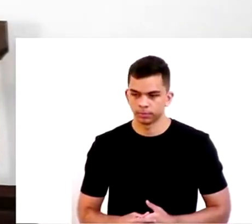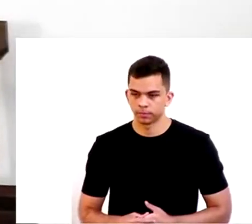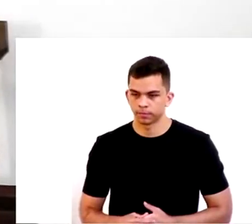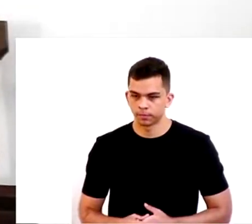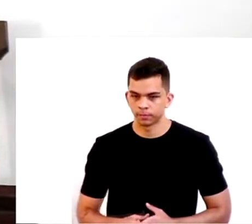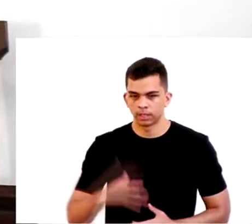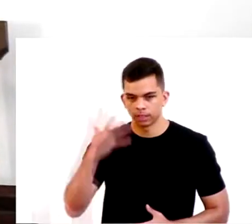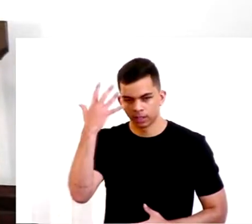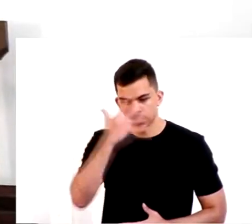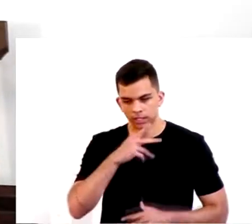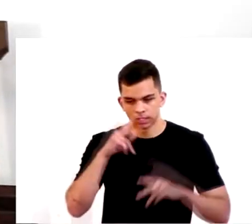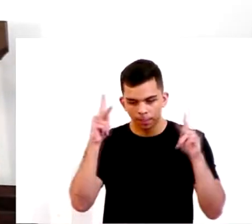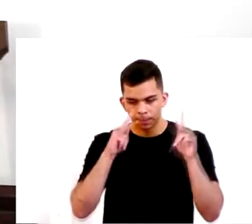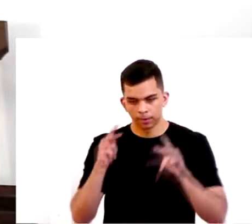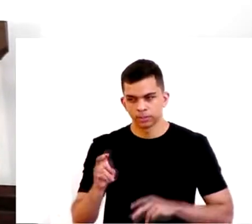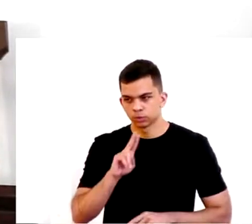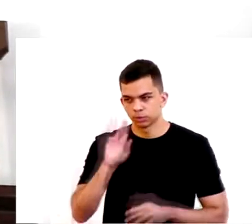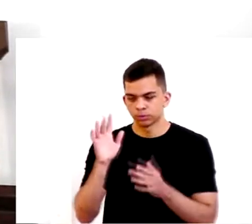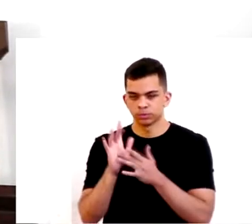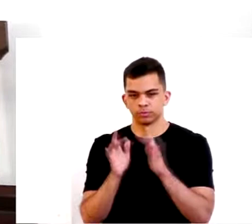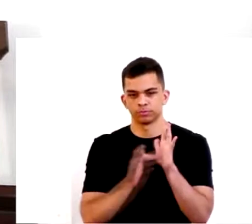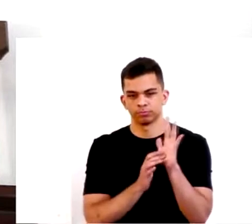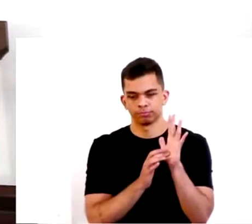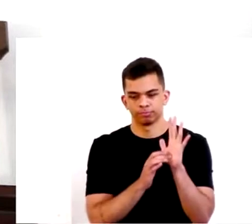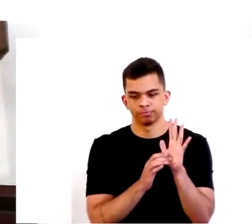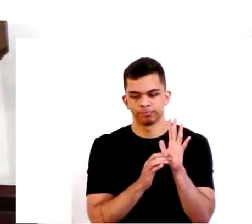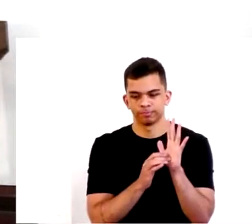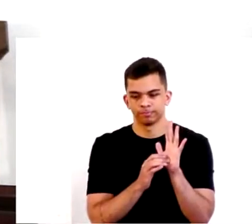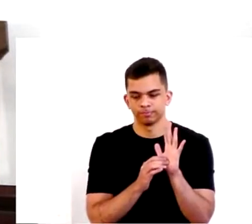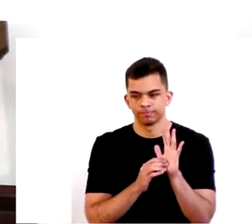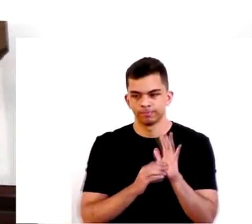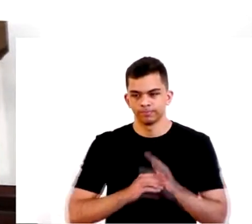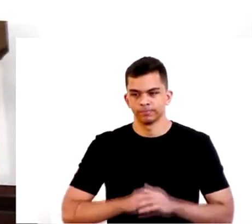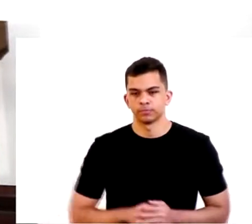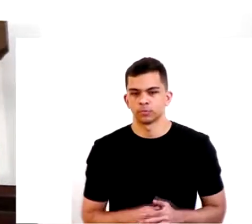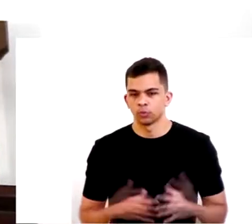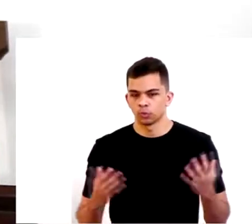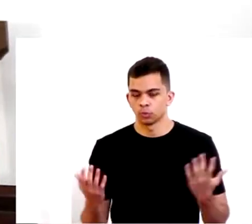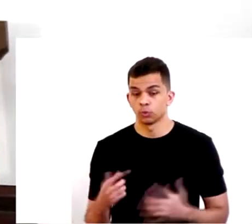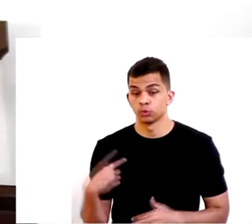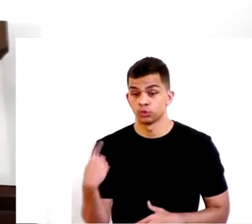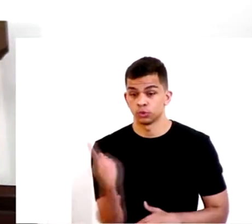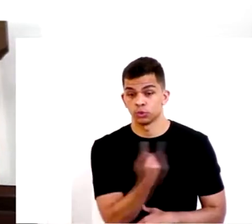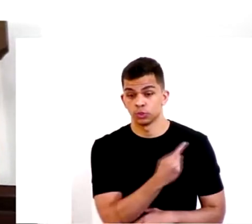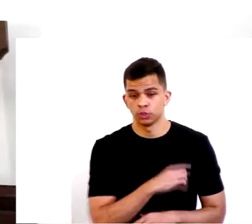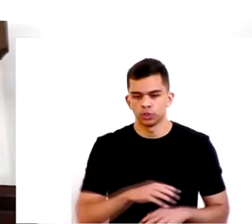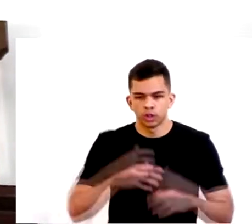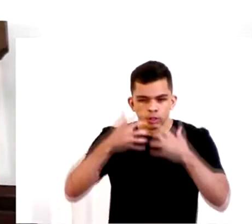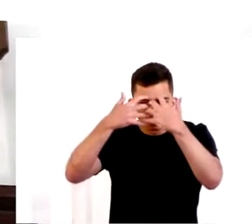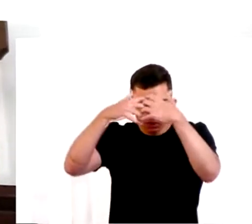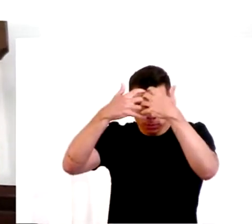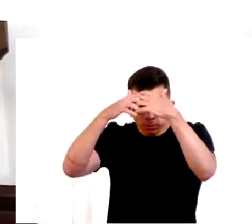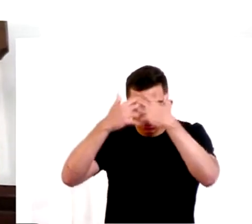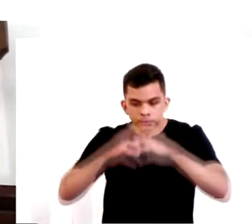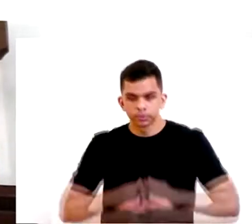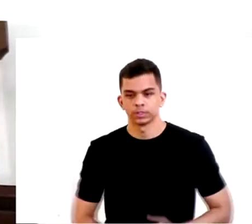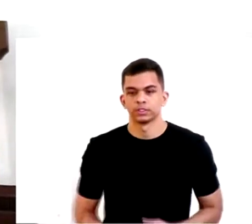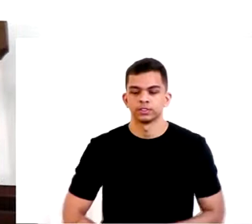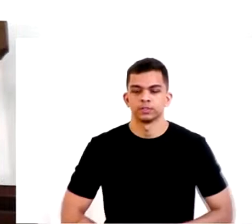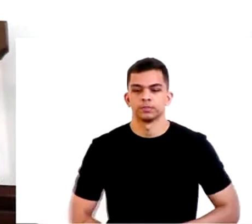Graça e paz no nome de Jesus, irmãos. Para a nossa meditação nessa manhã, abra a sua Bíblia no Evangelho